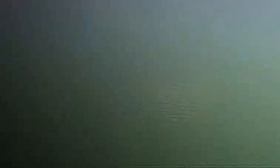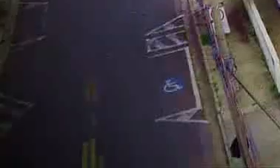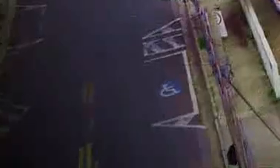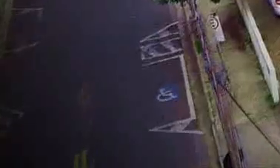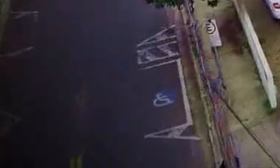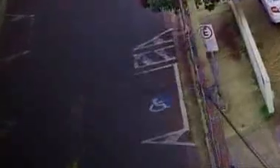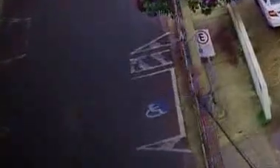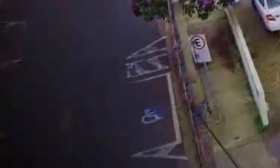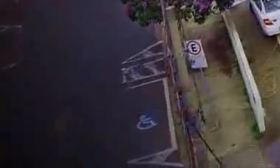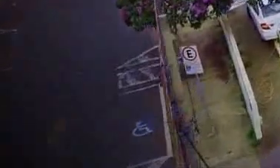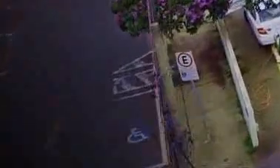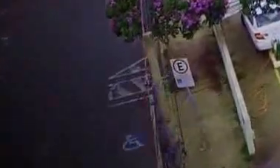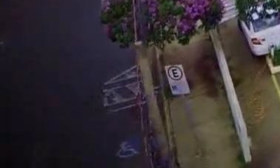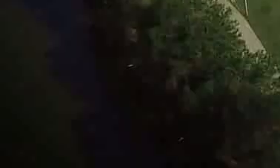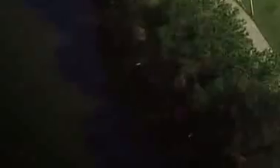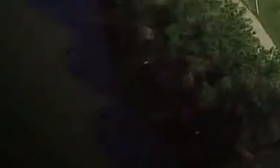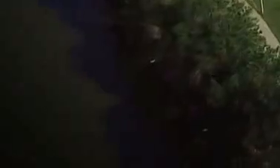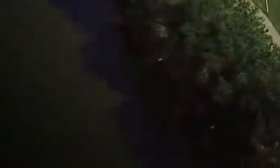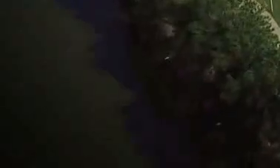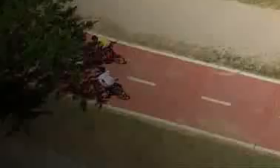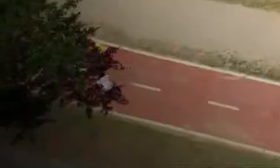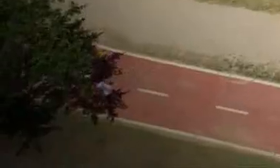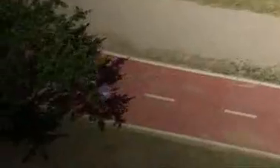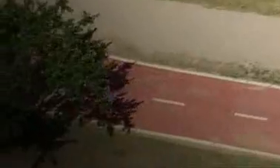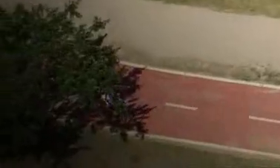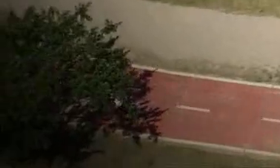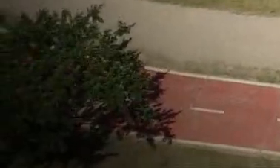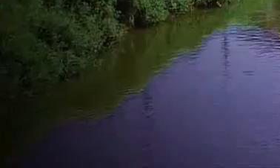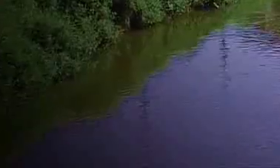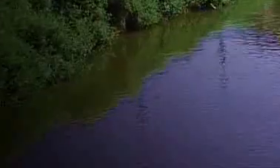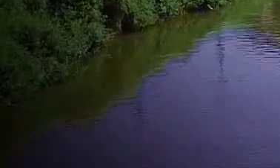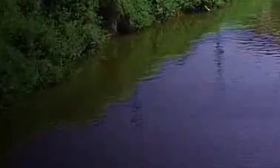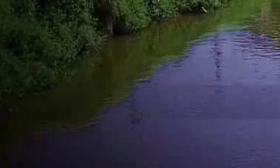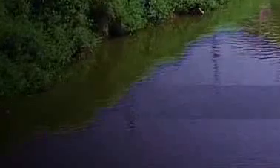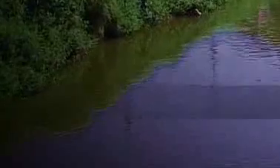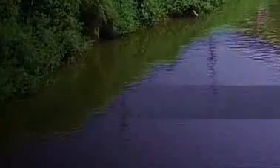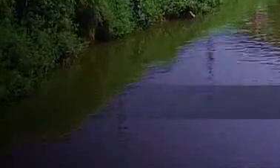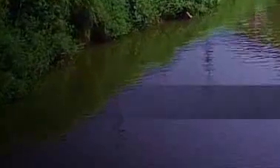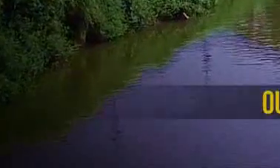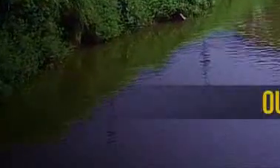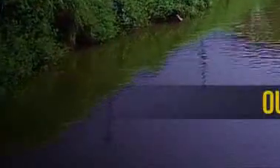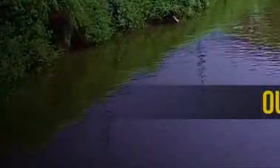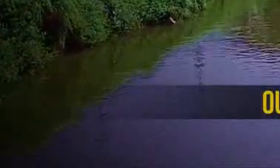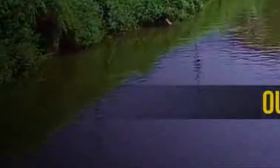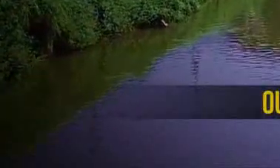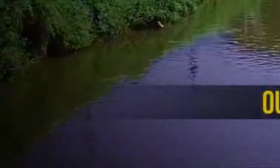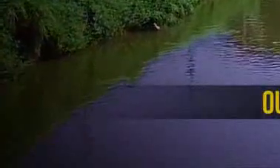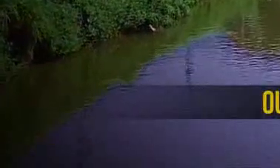Thank you.